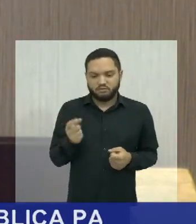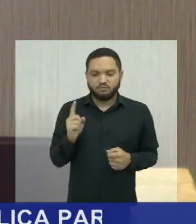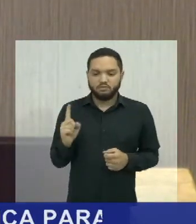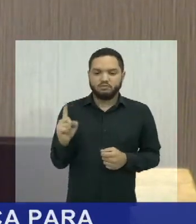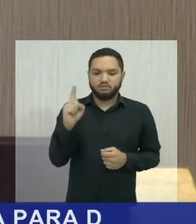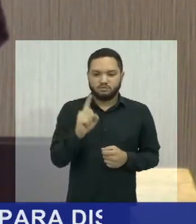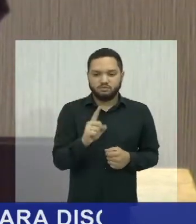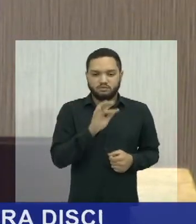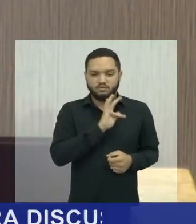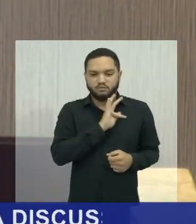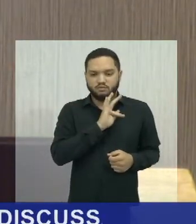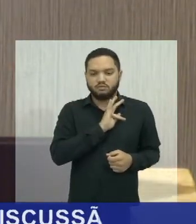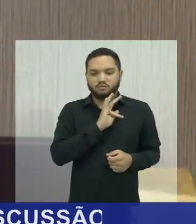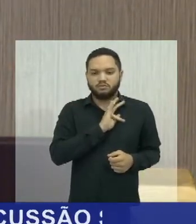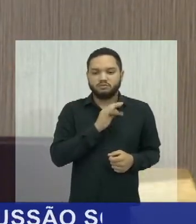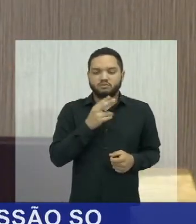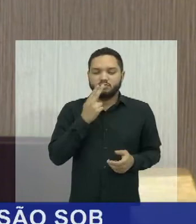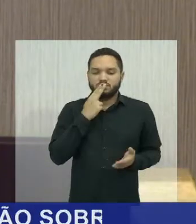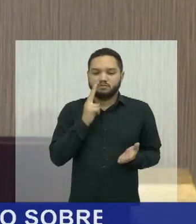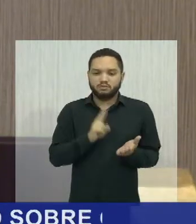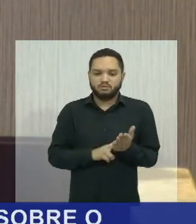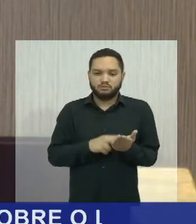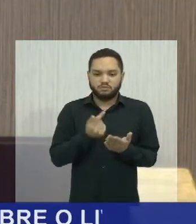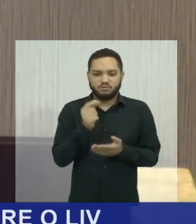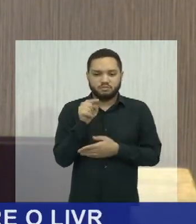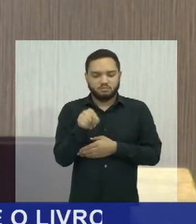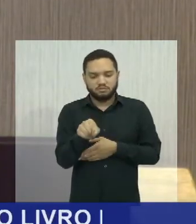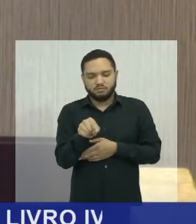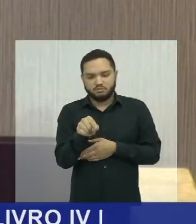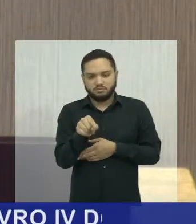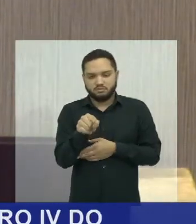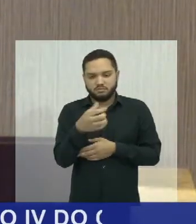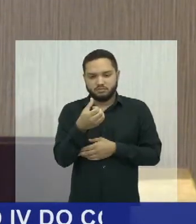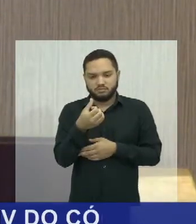pode prevaricar, ele me multa em